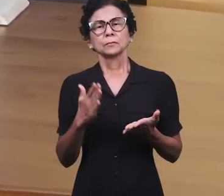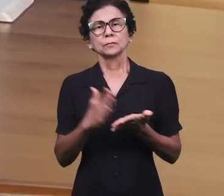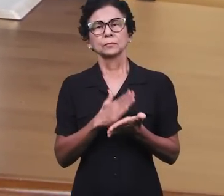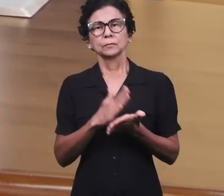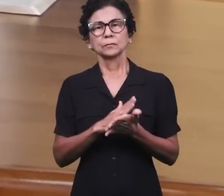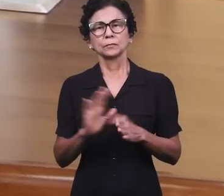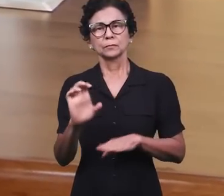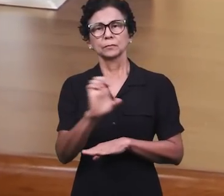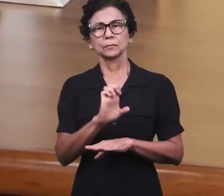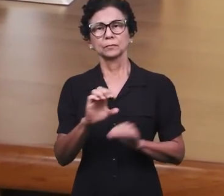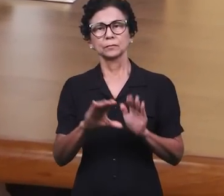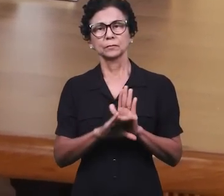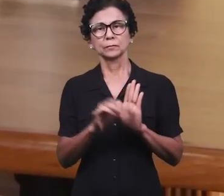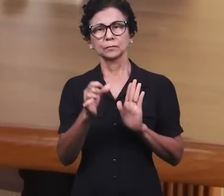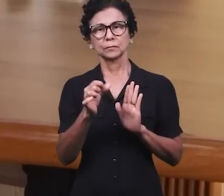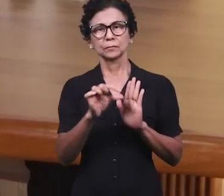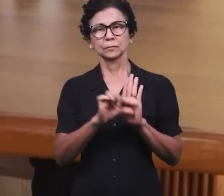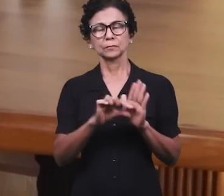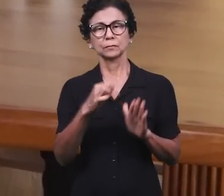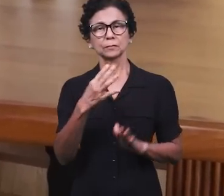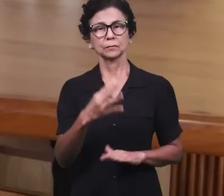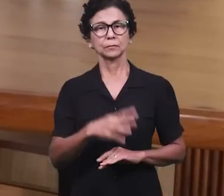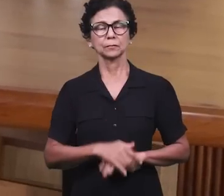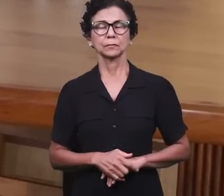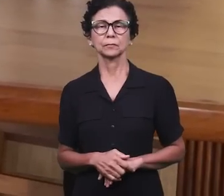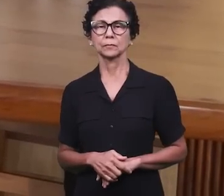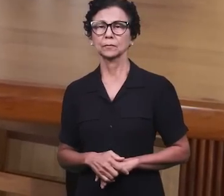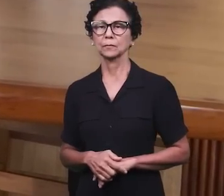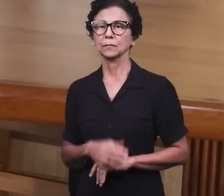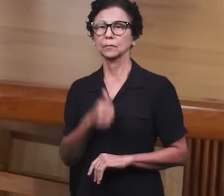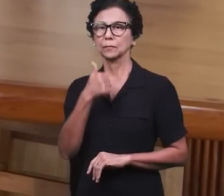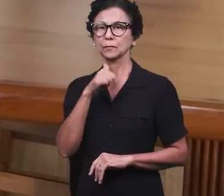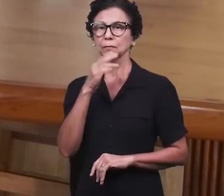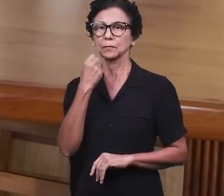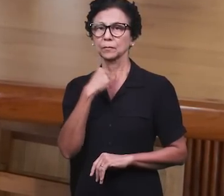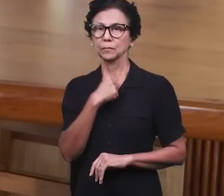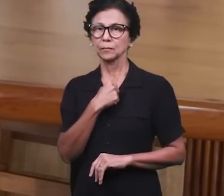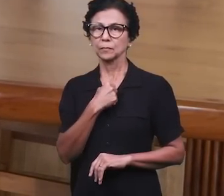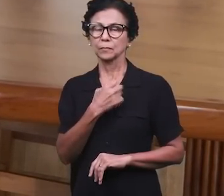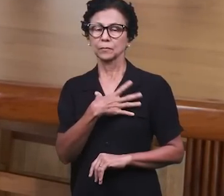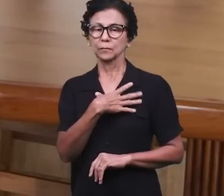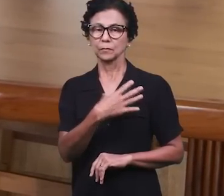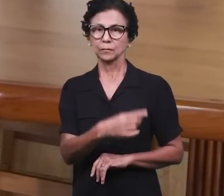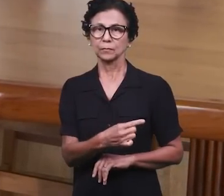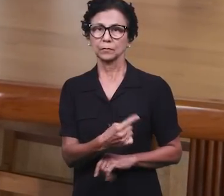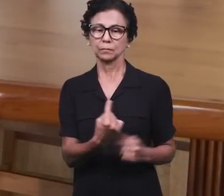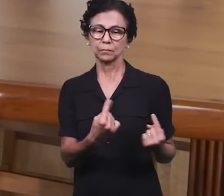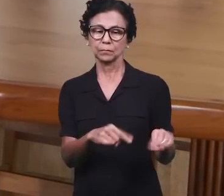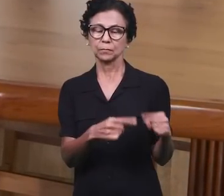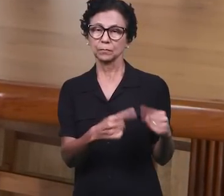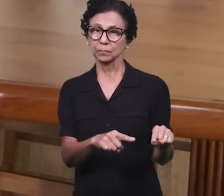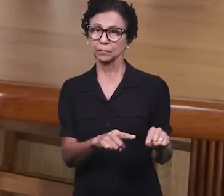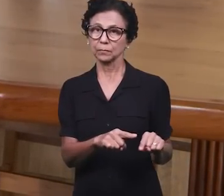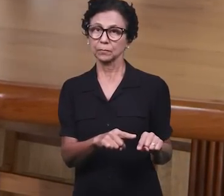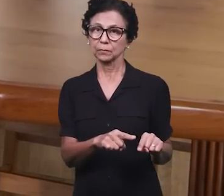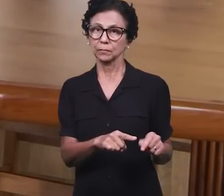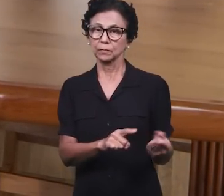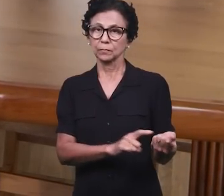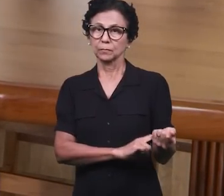bíblico aqui, ó. Efésios 6:4. Não, vós pais, não provoqueis a ira dos vossos filhos, mas criai